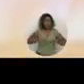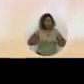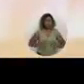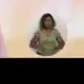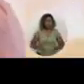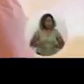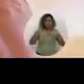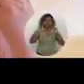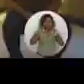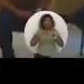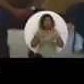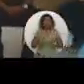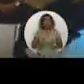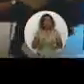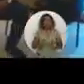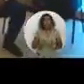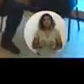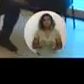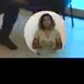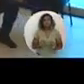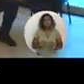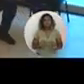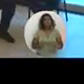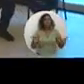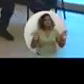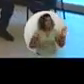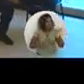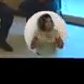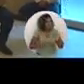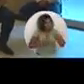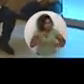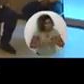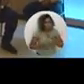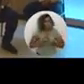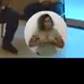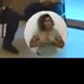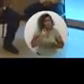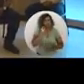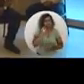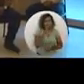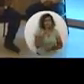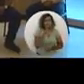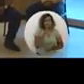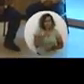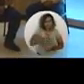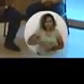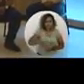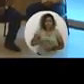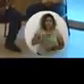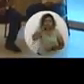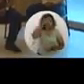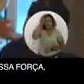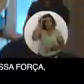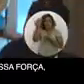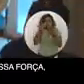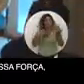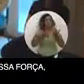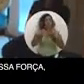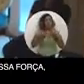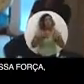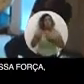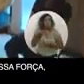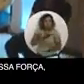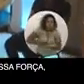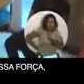a saúde já está há muito tempo. E é um plano que vai ser executado com vocês, com a população, ouvindo as pessoas. É com